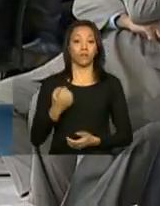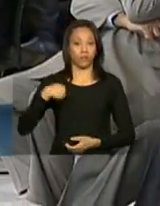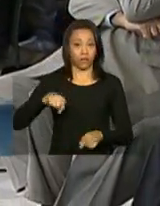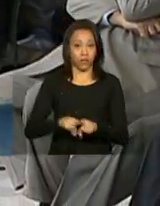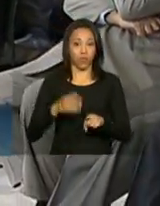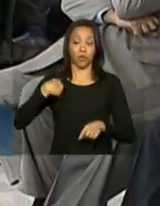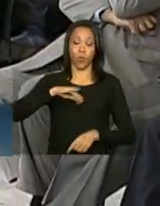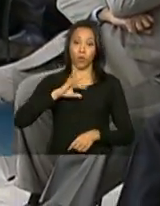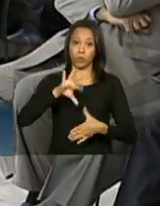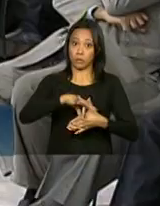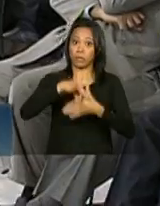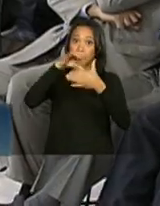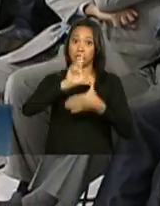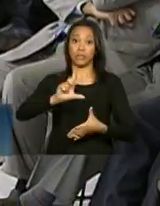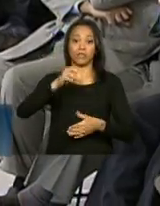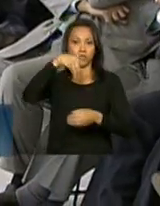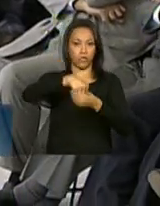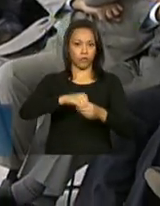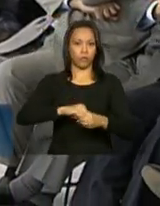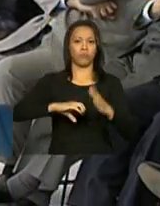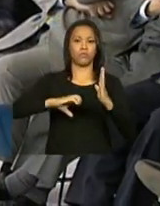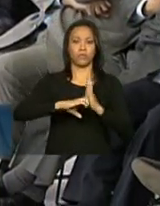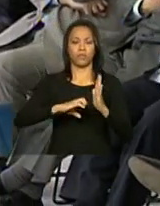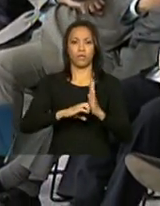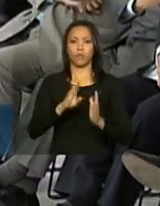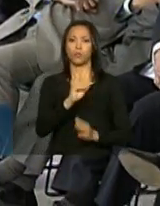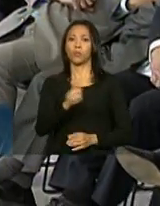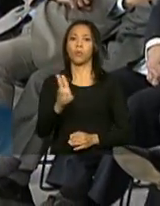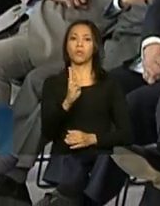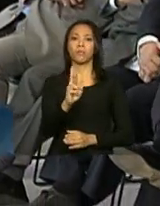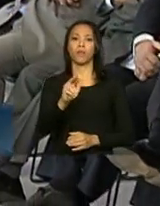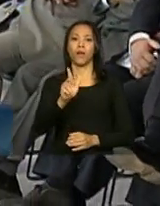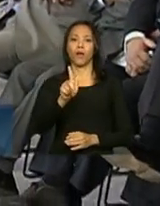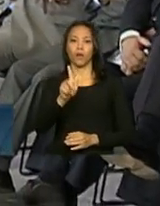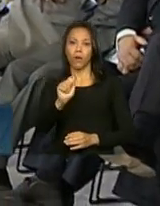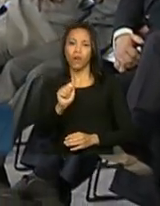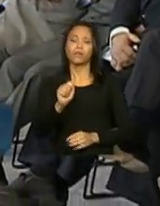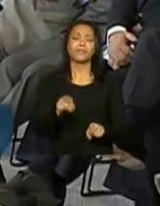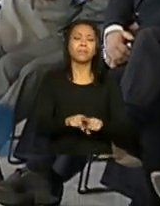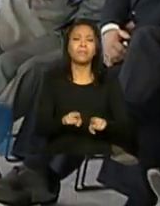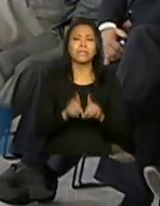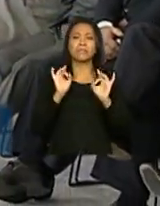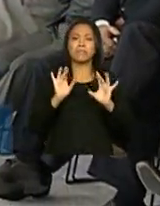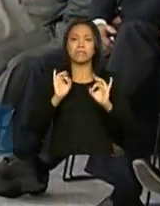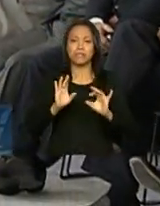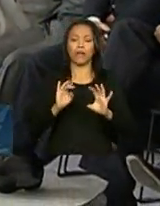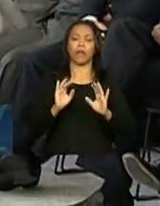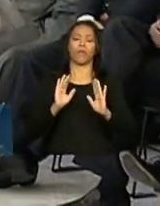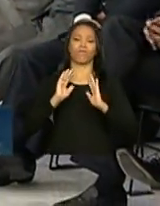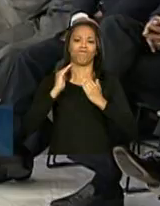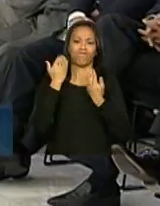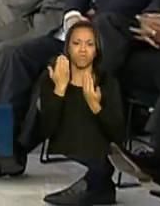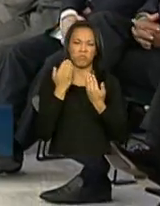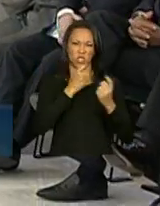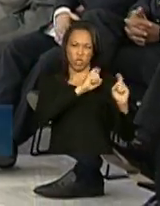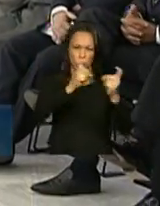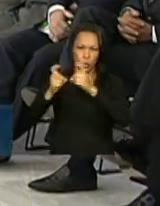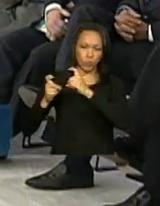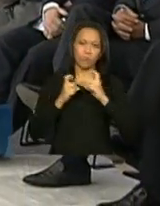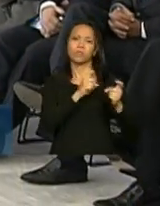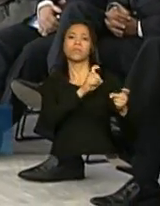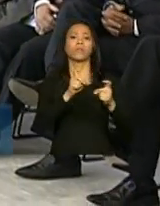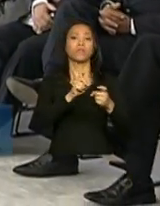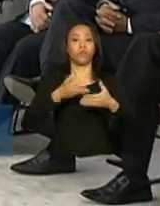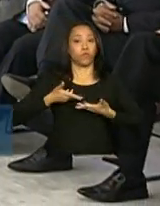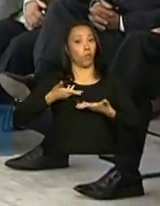governo no Senado, senador Eduardo Braga, e um agradecimento muito especial ao debate que o Congresso Nacional nos